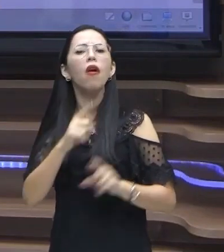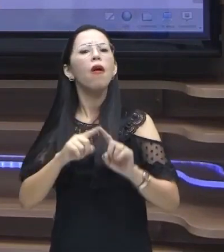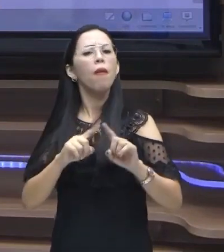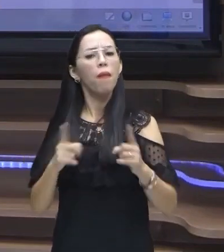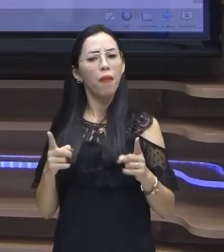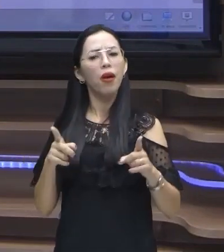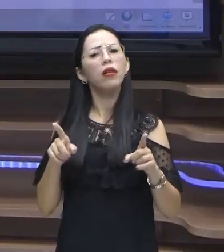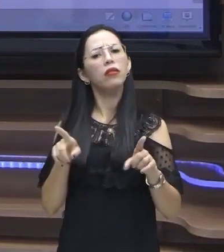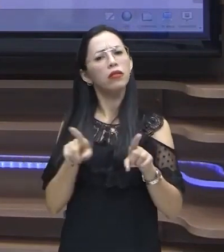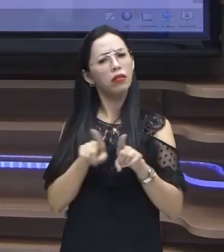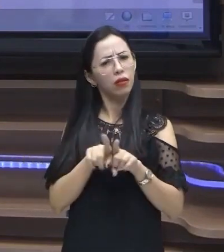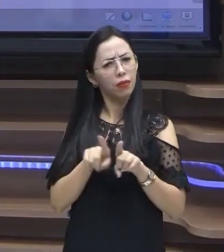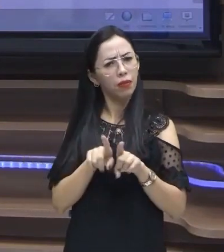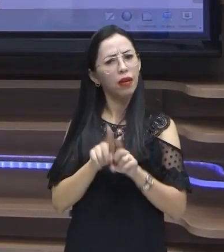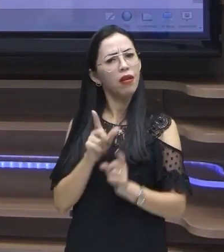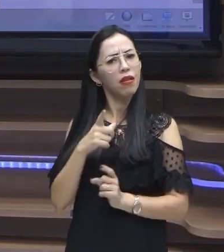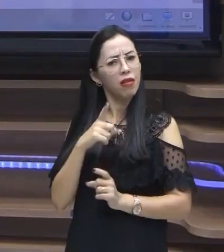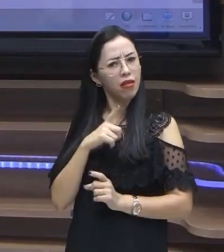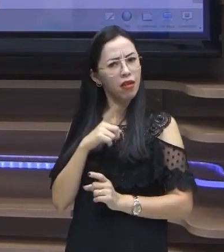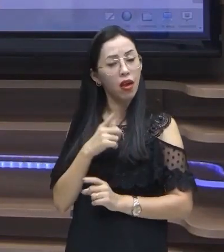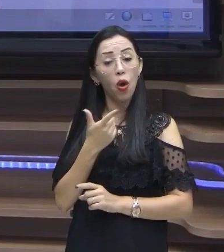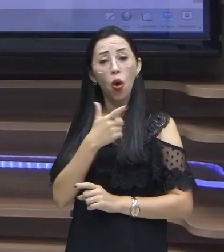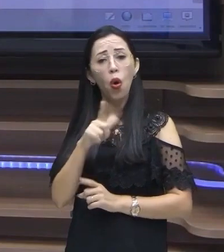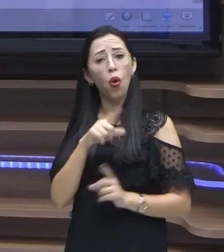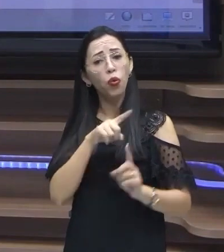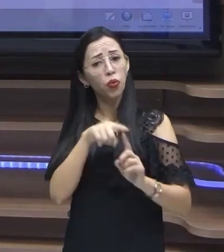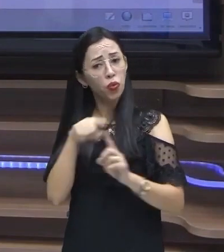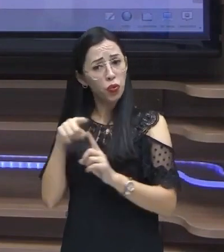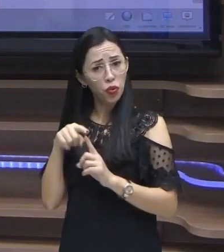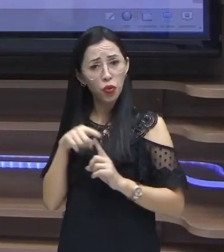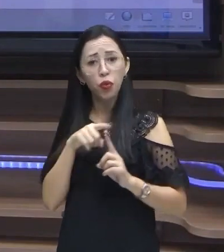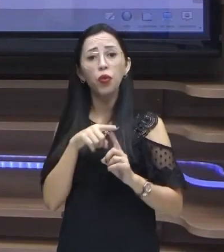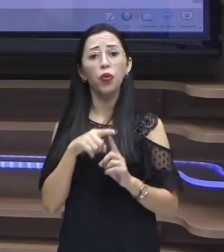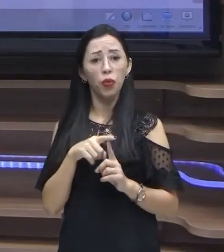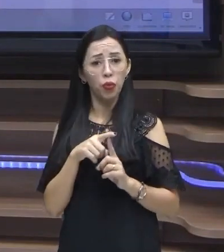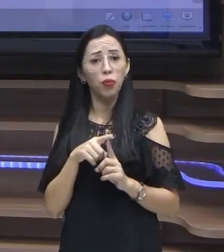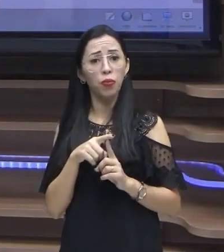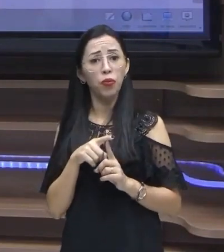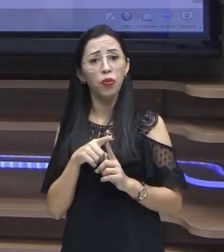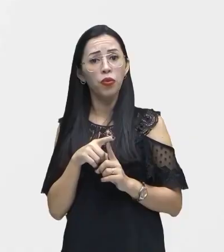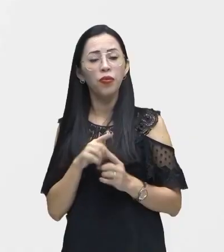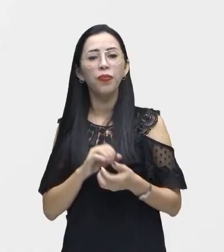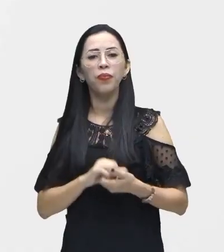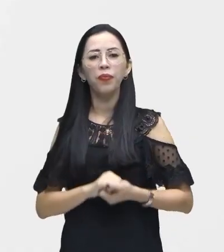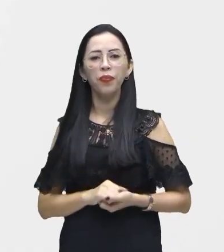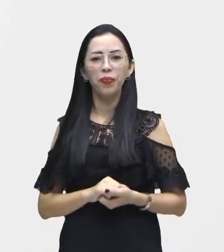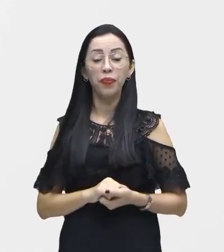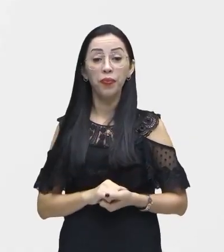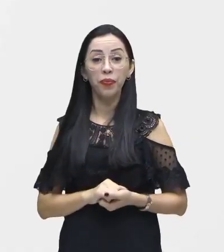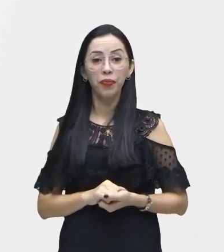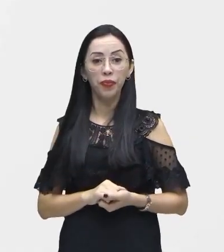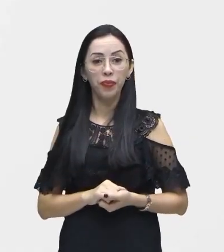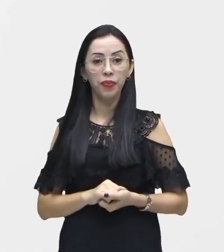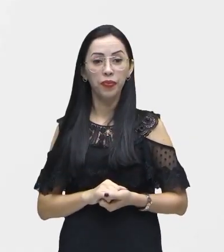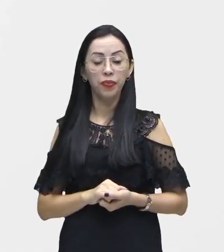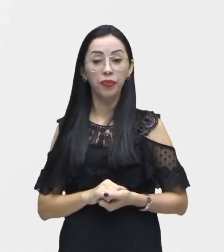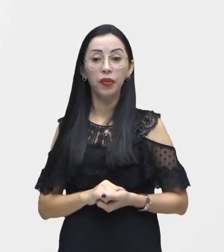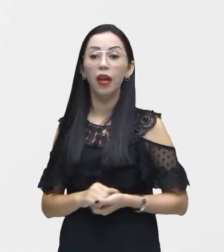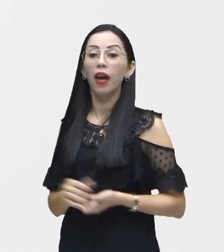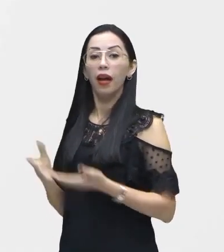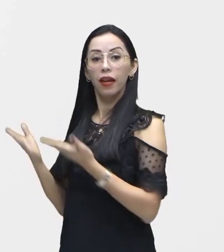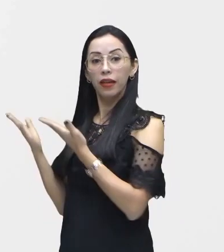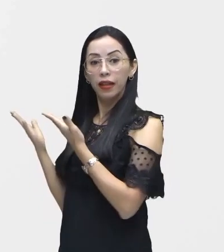também de tempo. Aquelas que geralmente você encontra no colégio. Quais são elas, professor? De olho na tela.